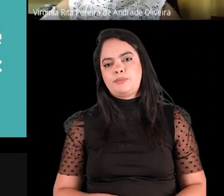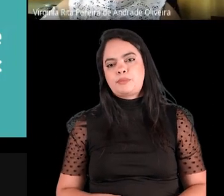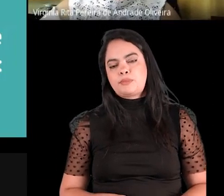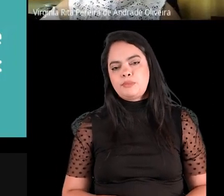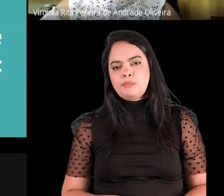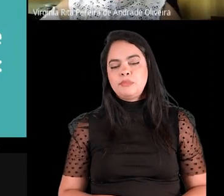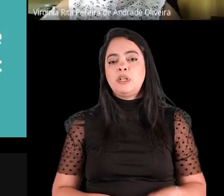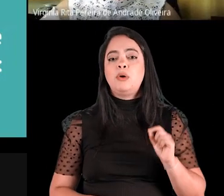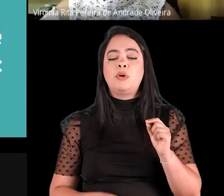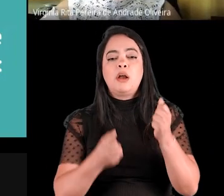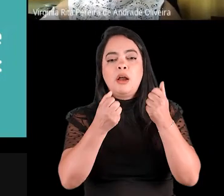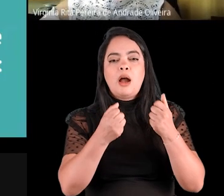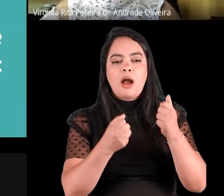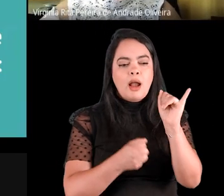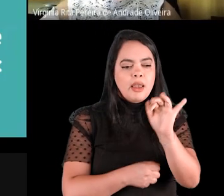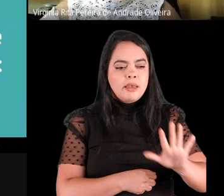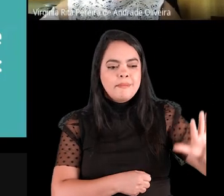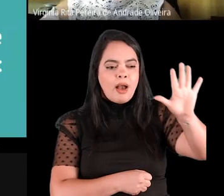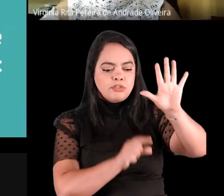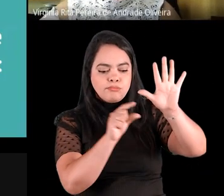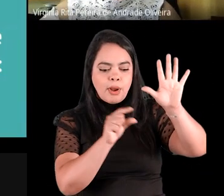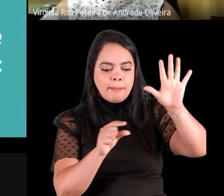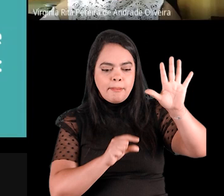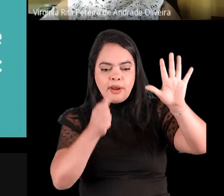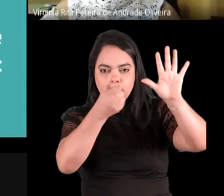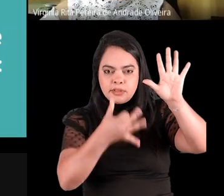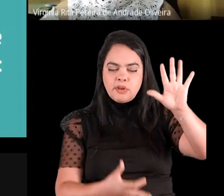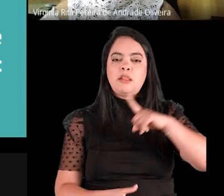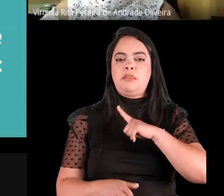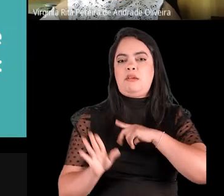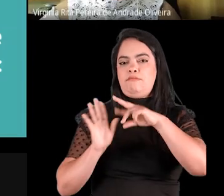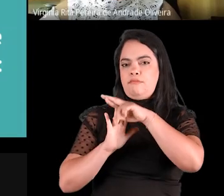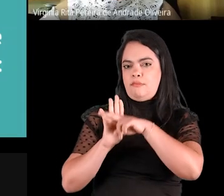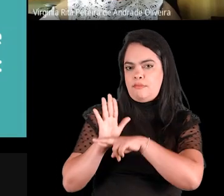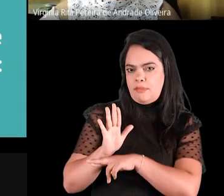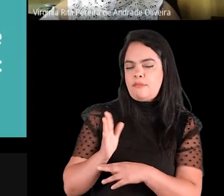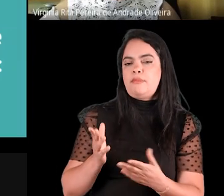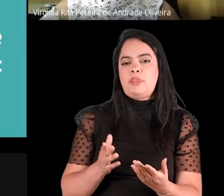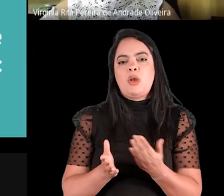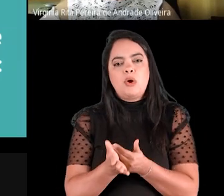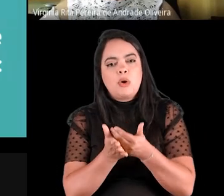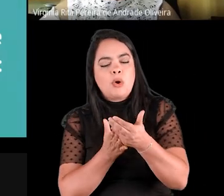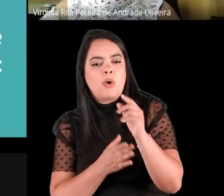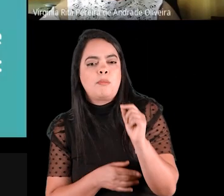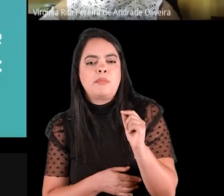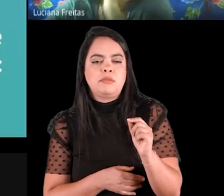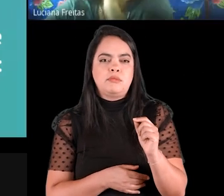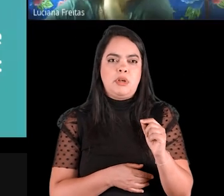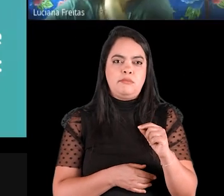Essa descrição de imagens, ela segue alguns parâmetros, né? Você começa a descrever a imagem de cima para